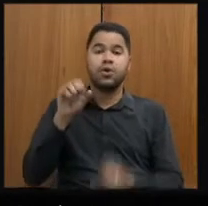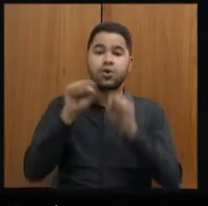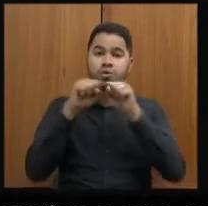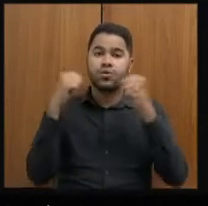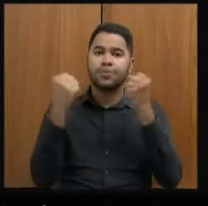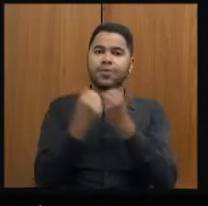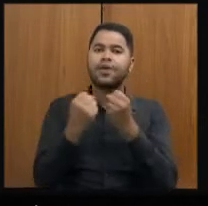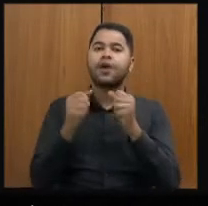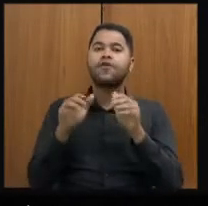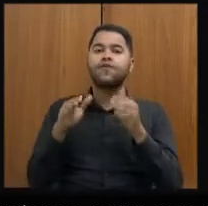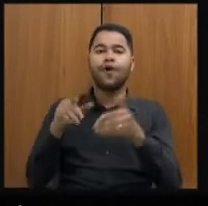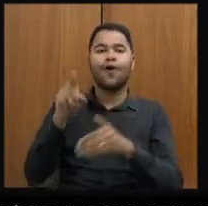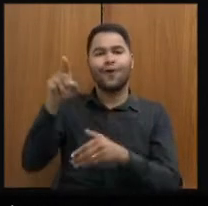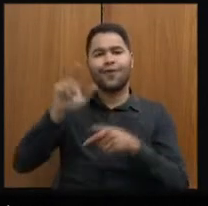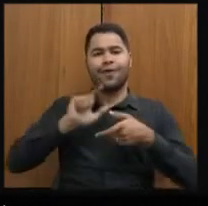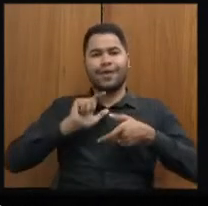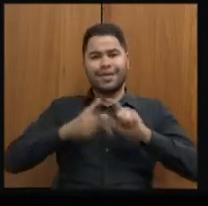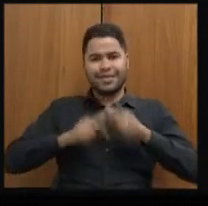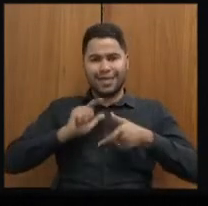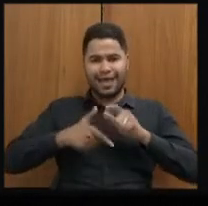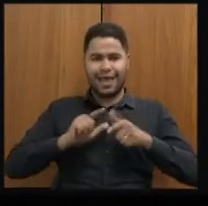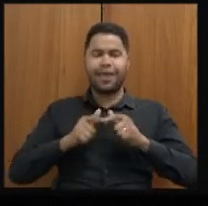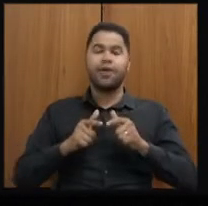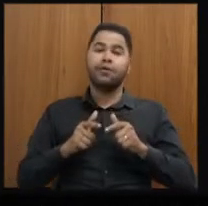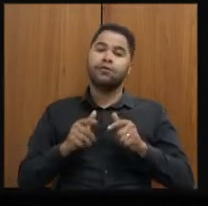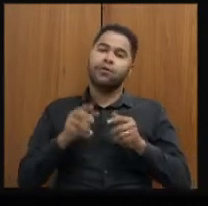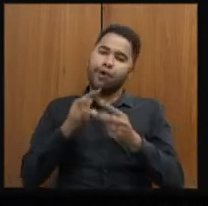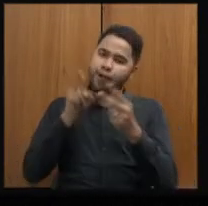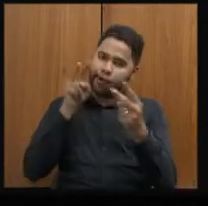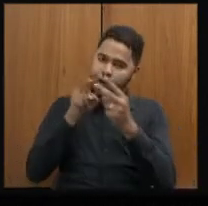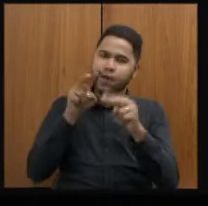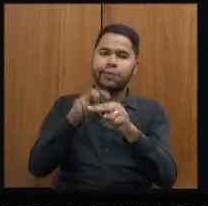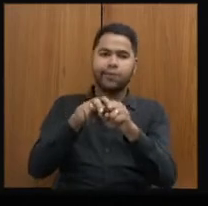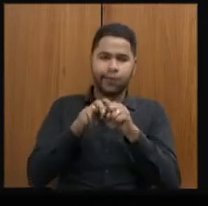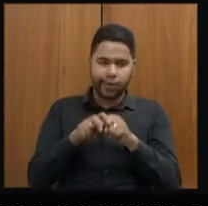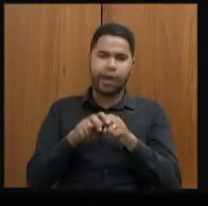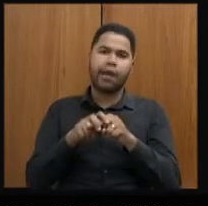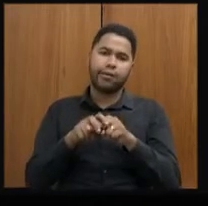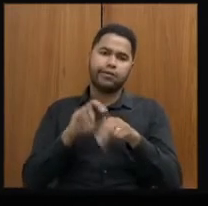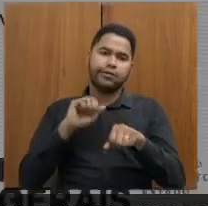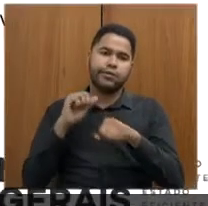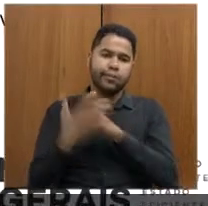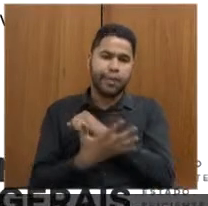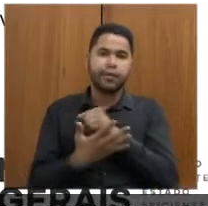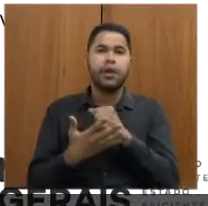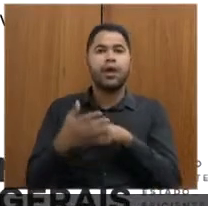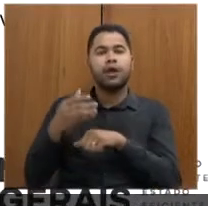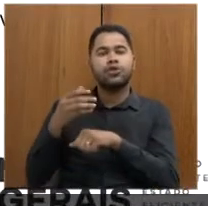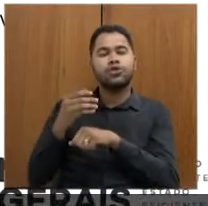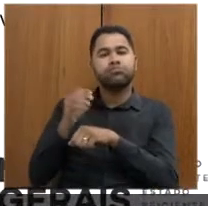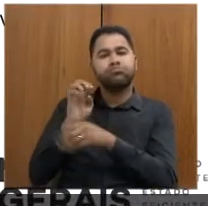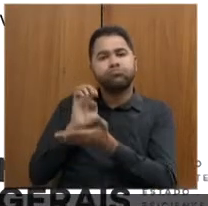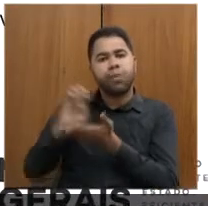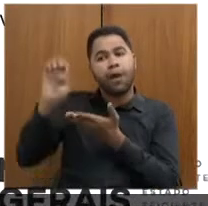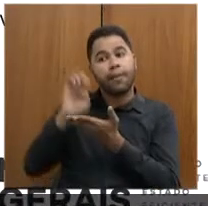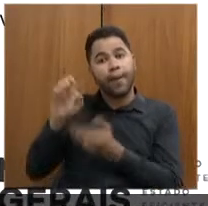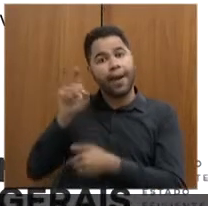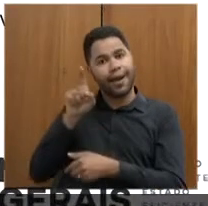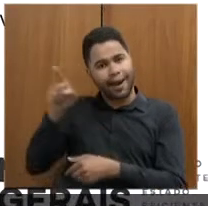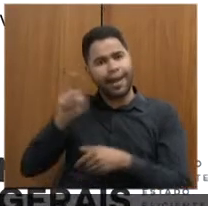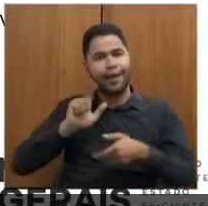missão Israel online também devido a pandemia ainda oportunidades de exportação para o mercado israelense